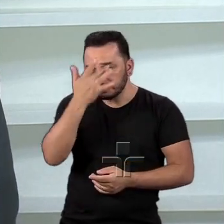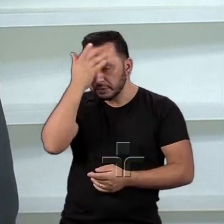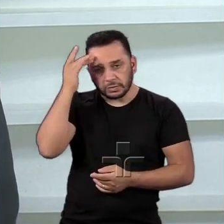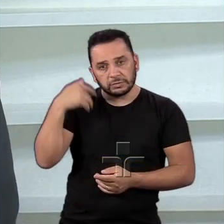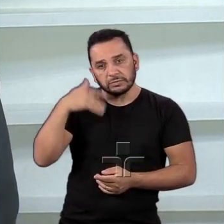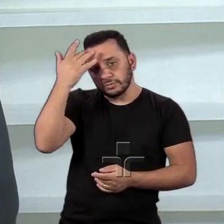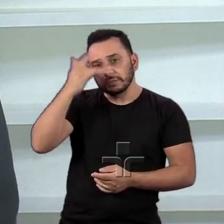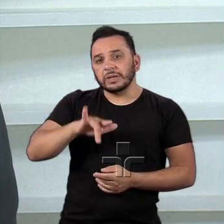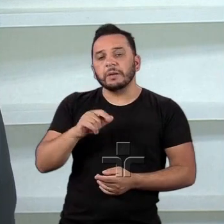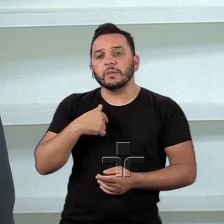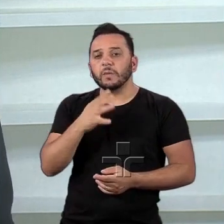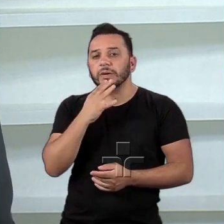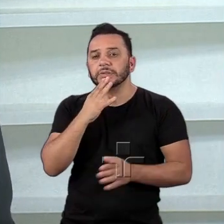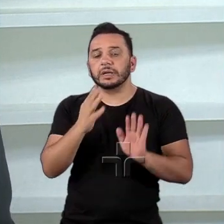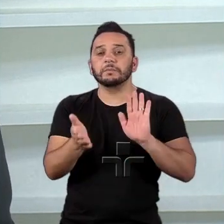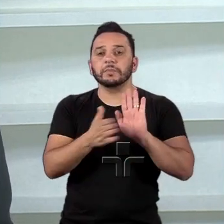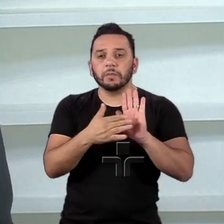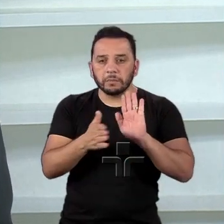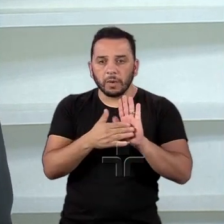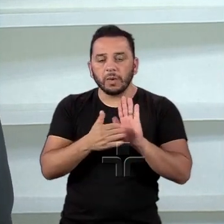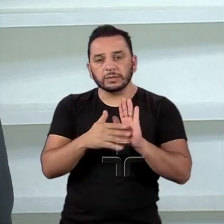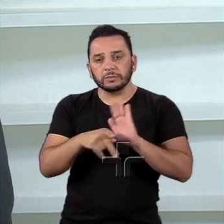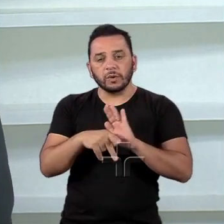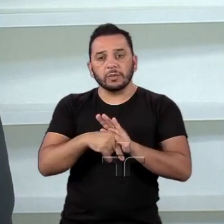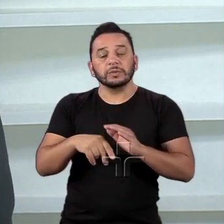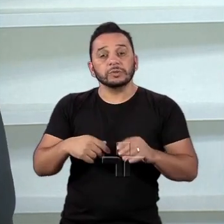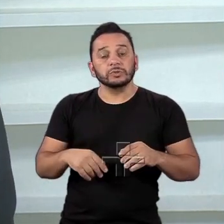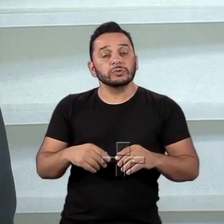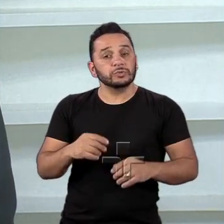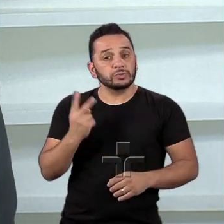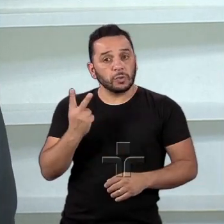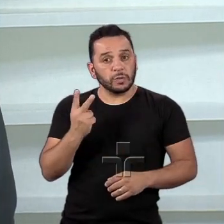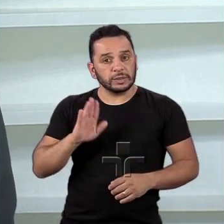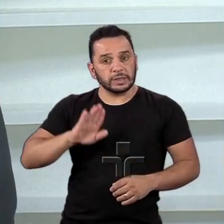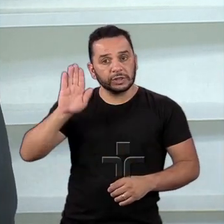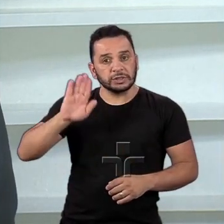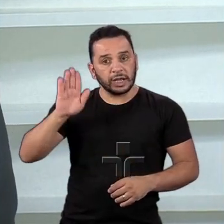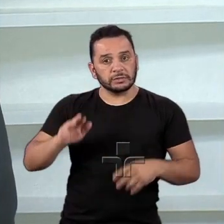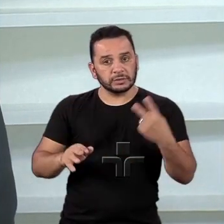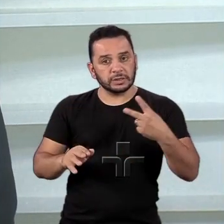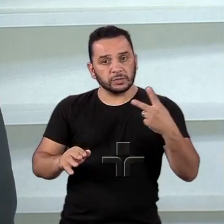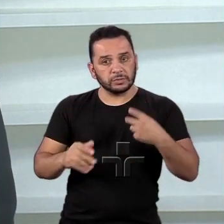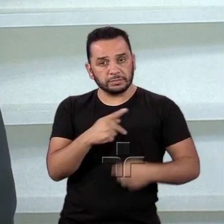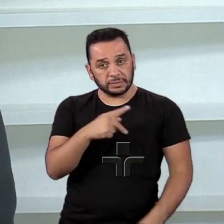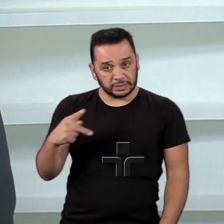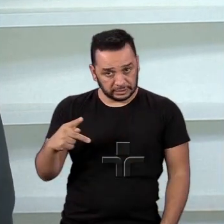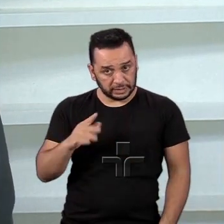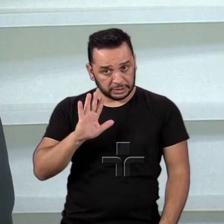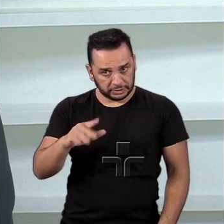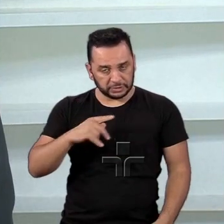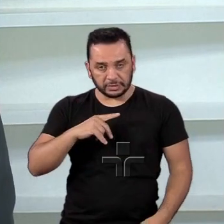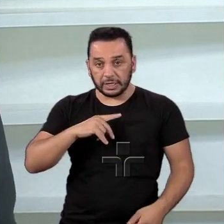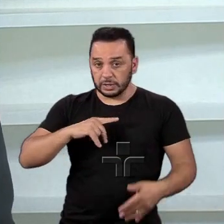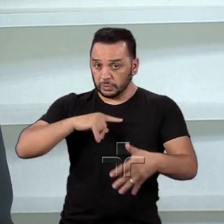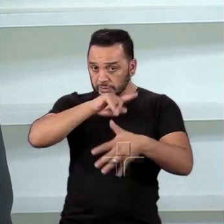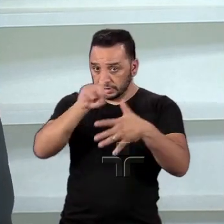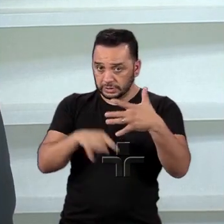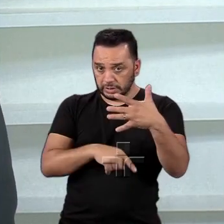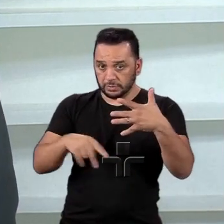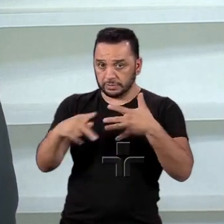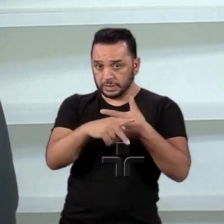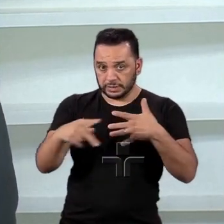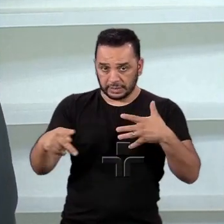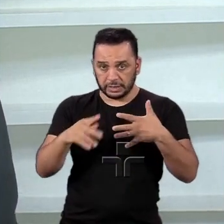sem conhecer melhor o pensamento dos dois candidatos a vice. Importante lembrar que dos 5 presidentes que